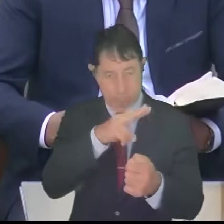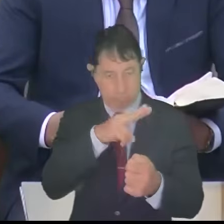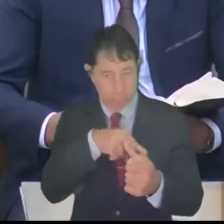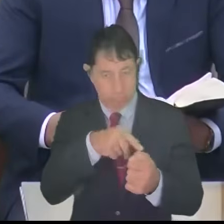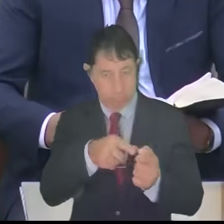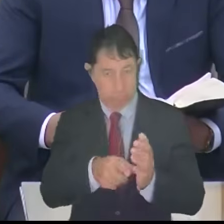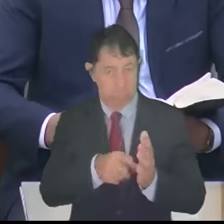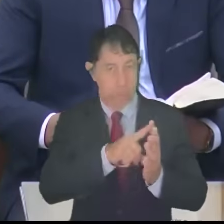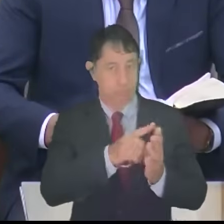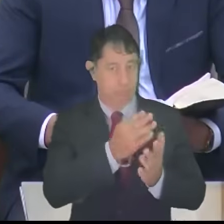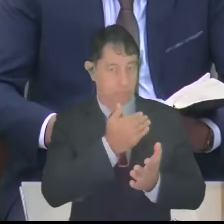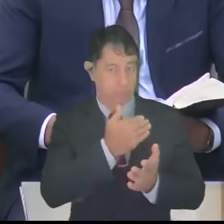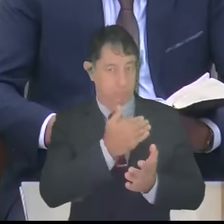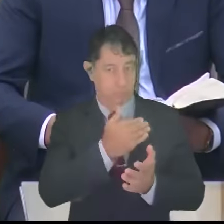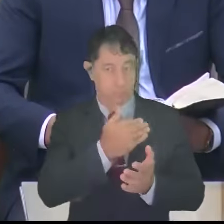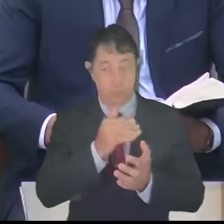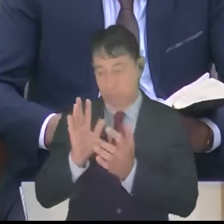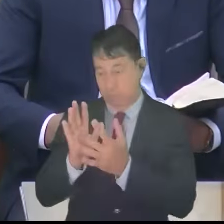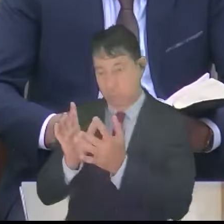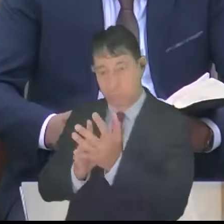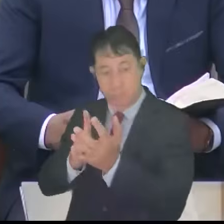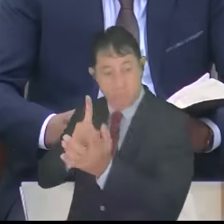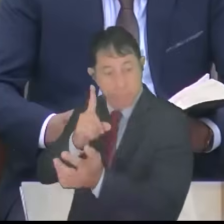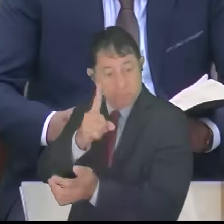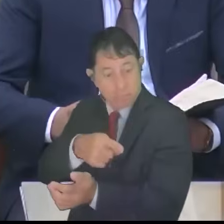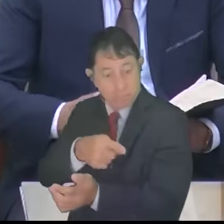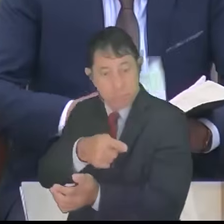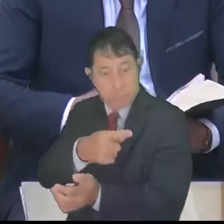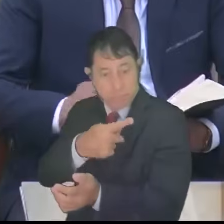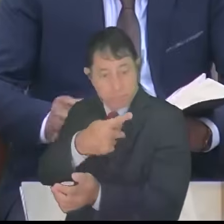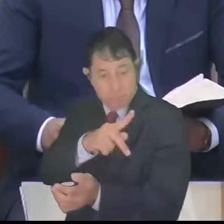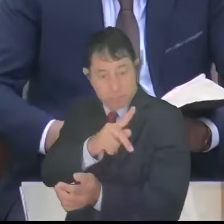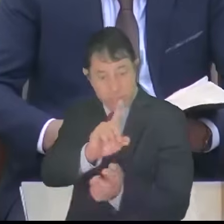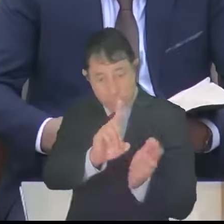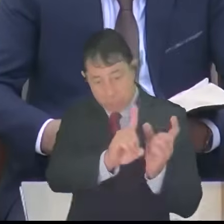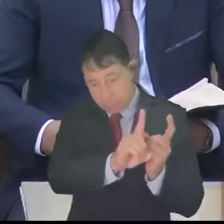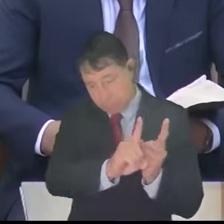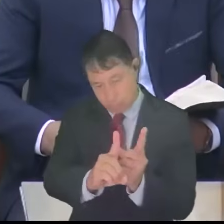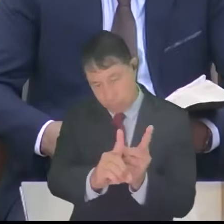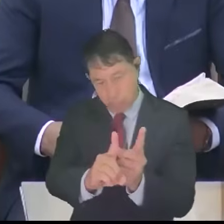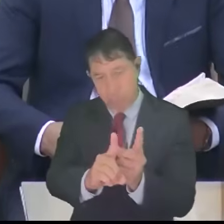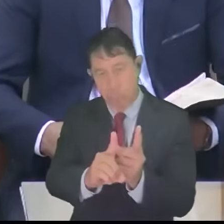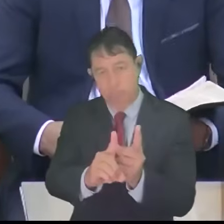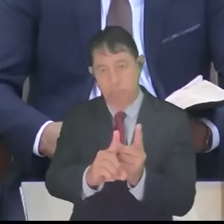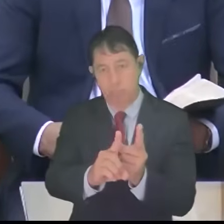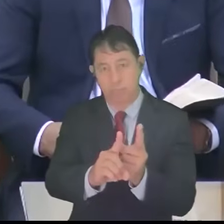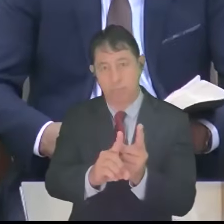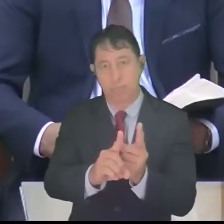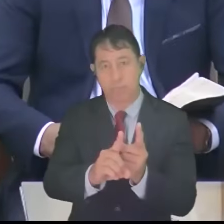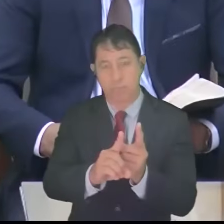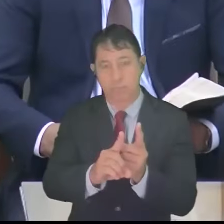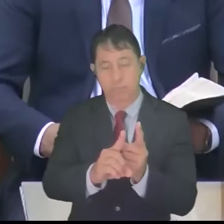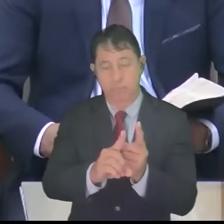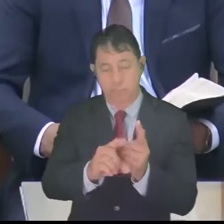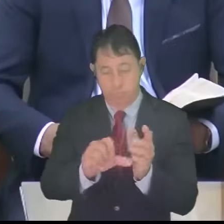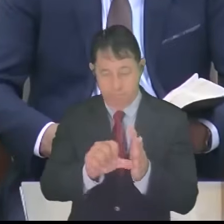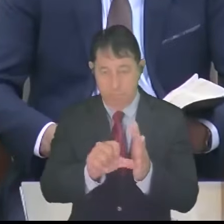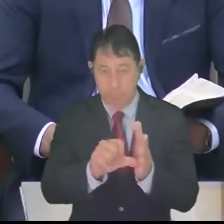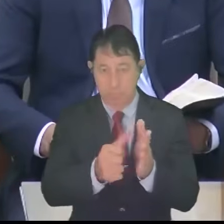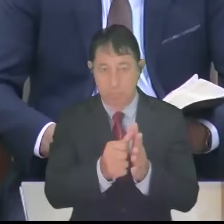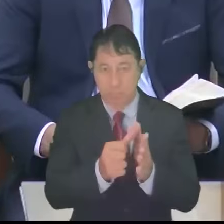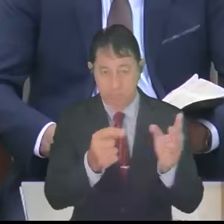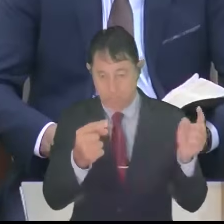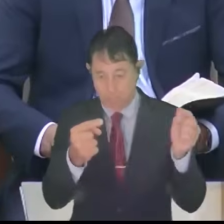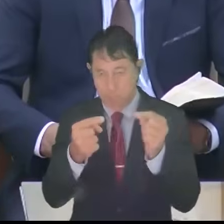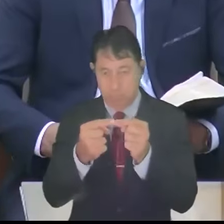quando Jesus mandou os seus discípulos na primeira missão. A